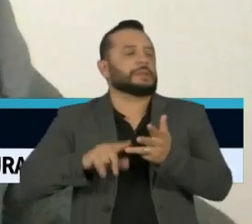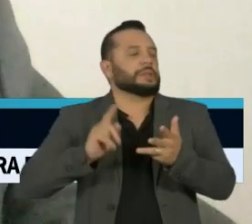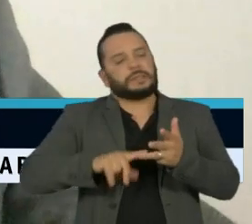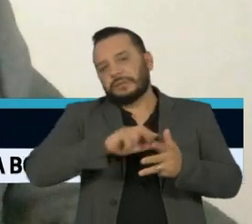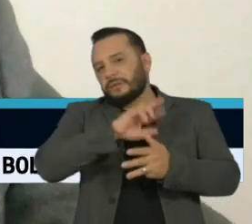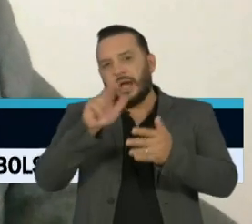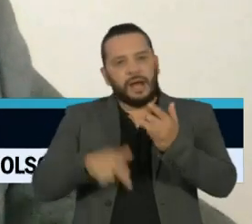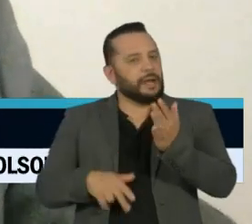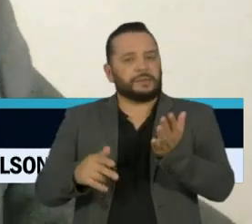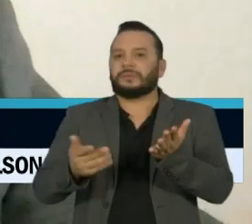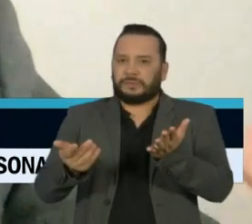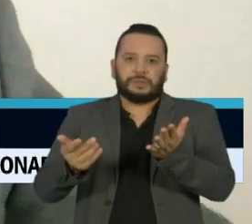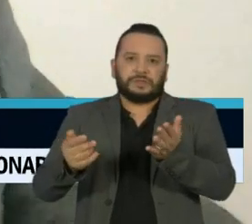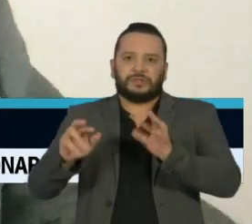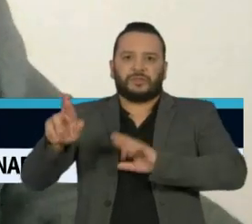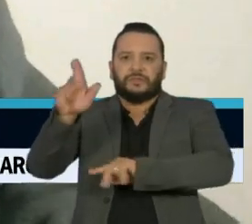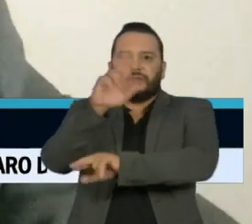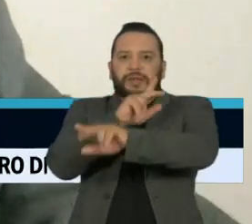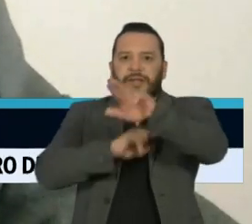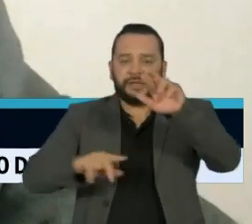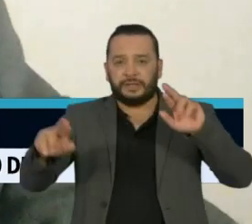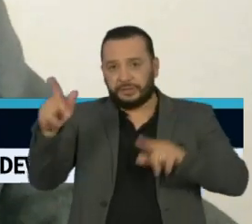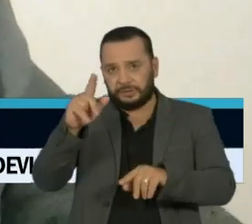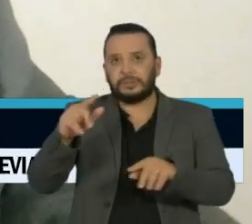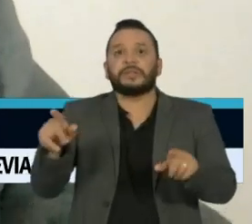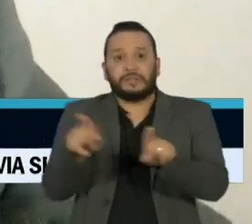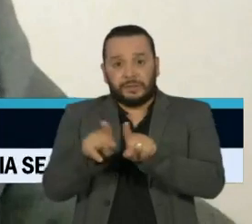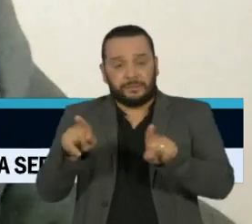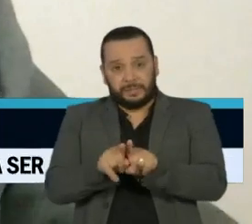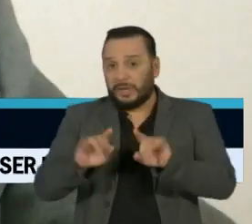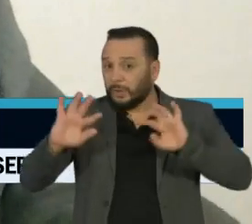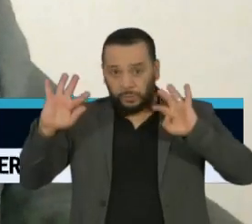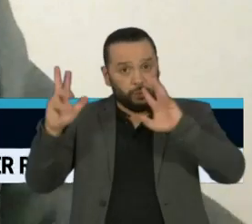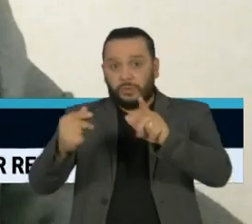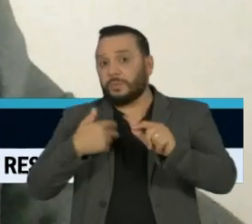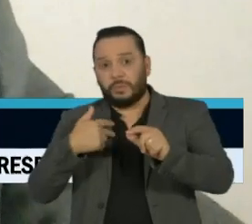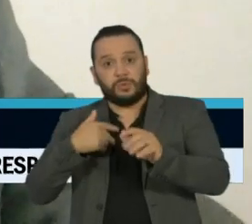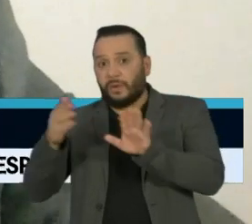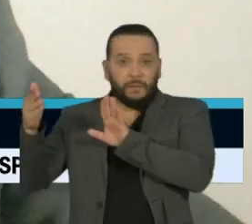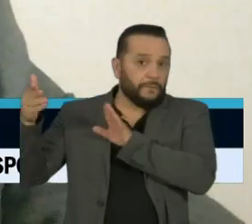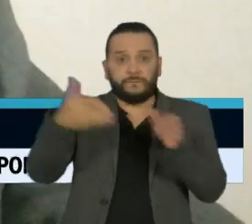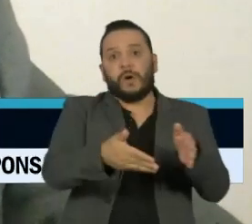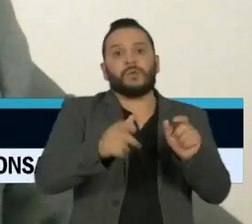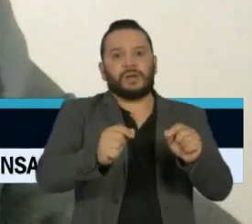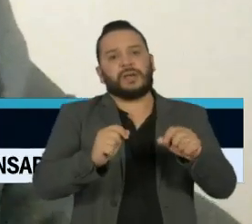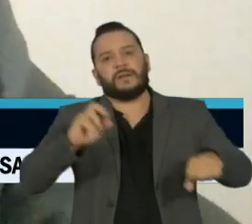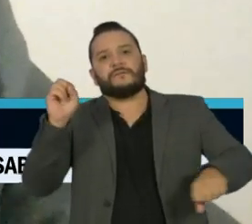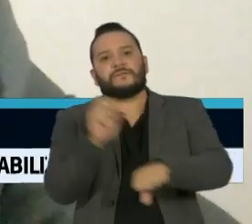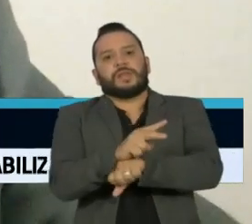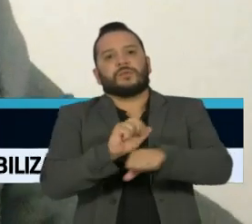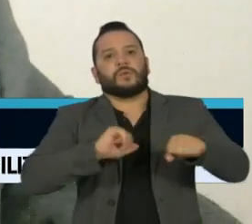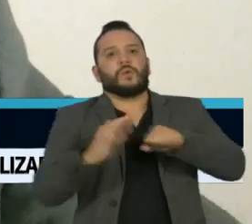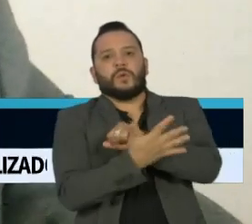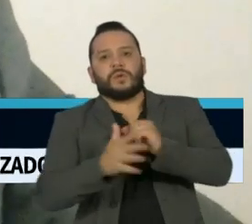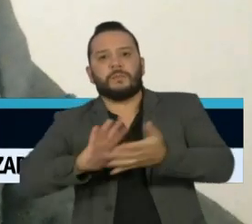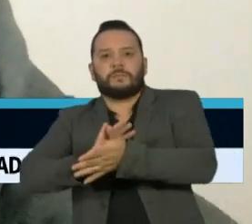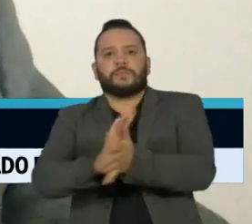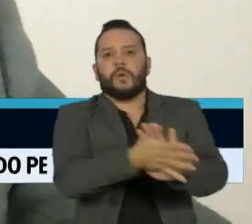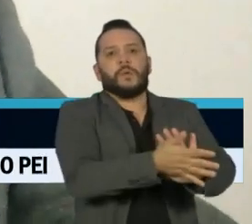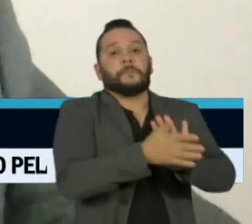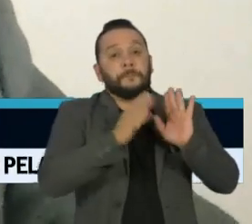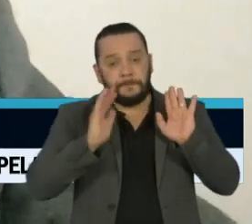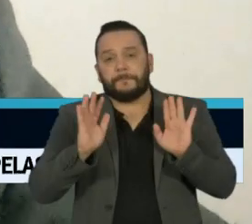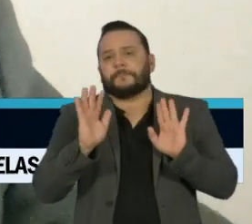há uma decisão de partir para cima do vírus. E para que isso seja feito de forma efetiva, há a mobilização